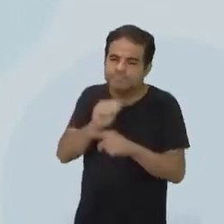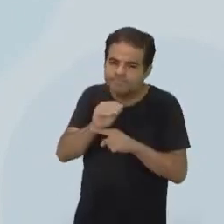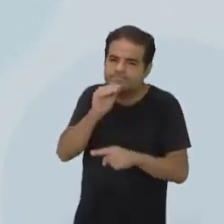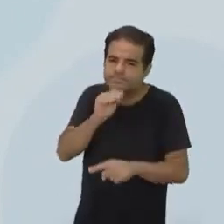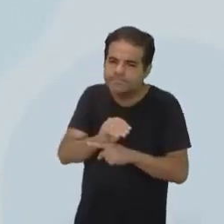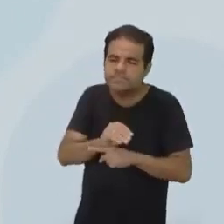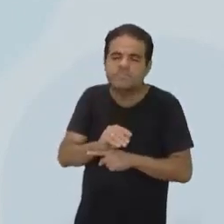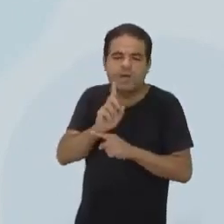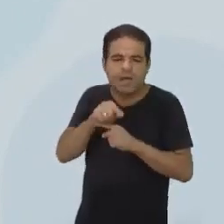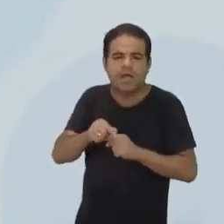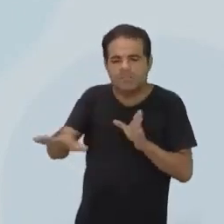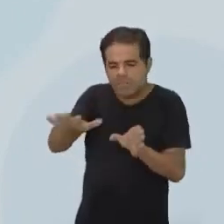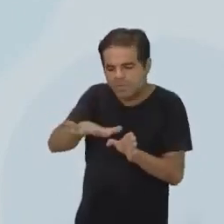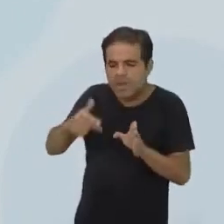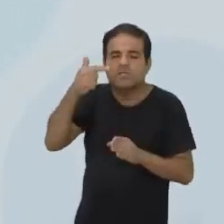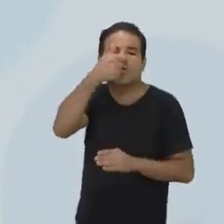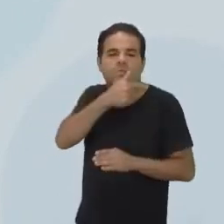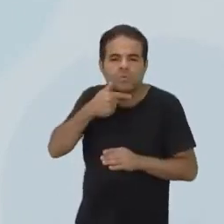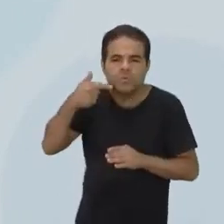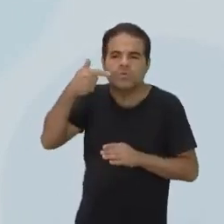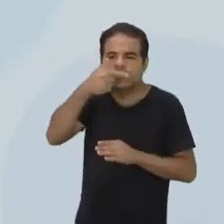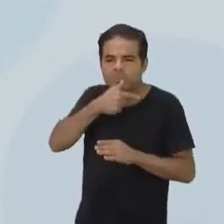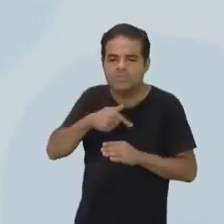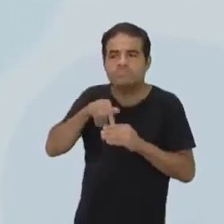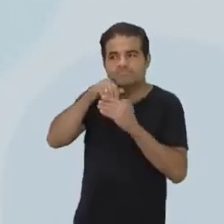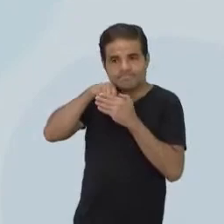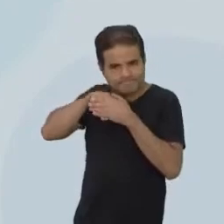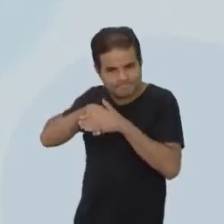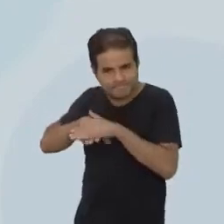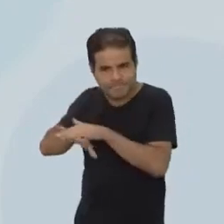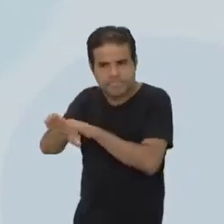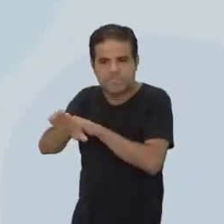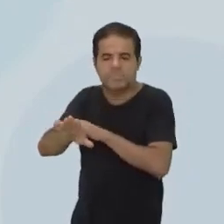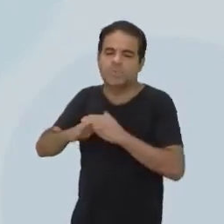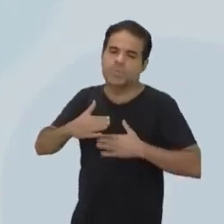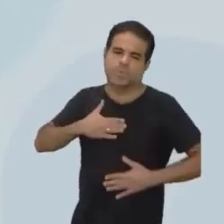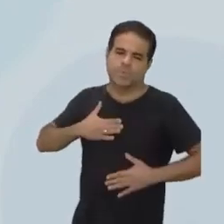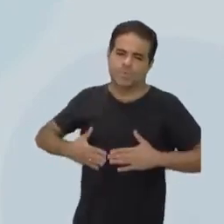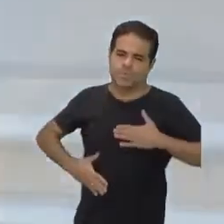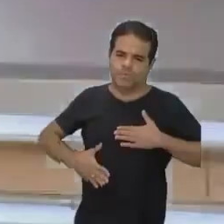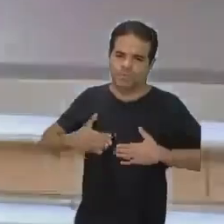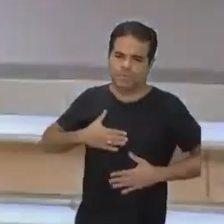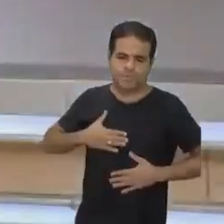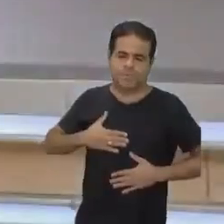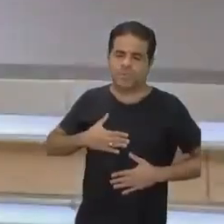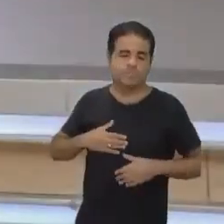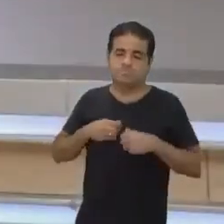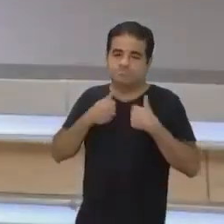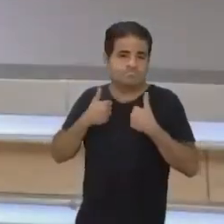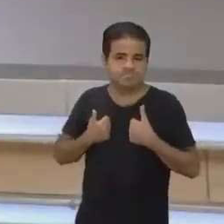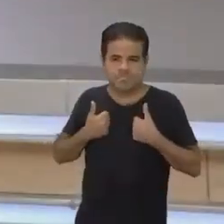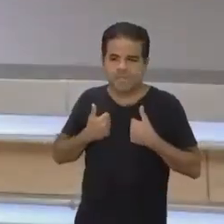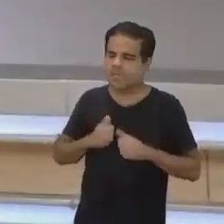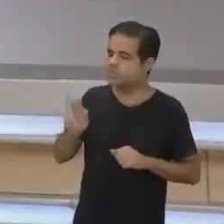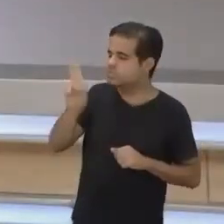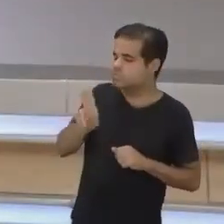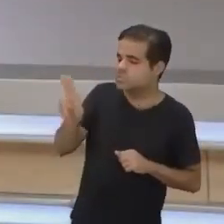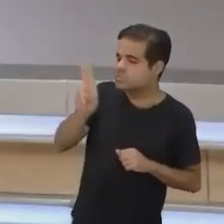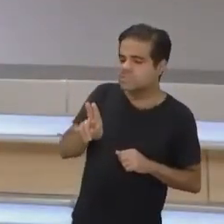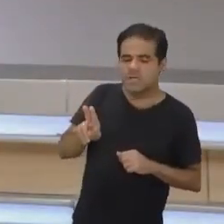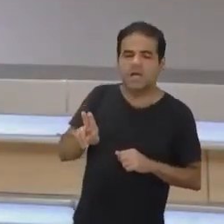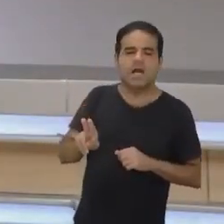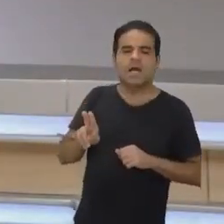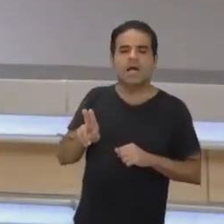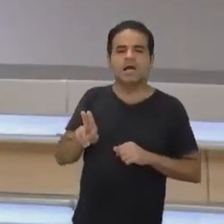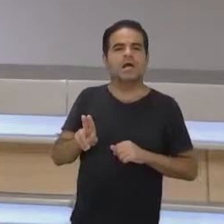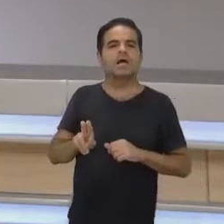ingere uma parte da glicose que fica ali armazenada no seu corpo, que não foi possivelmente utilizada,